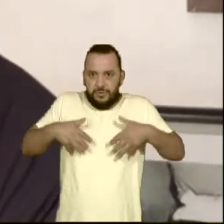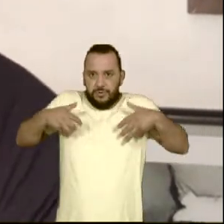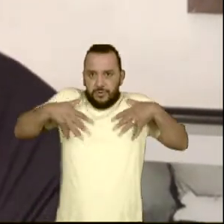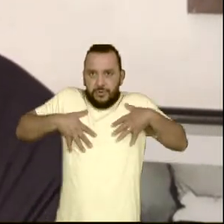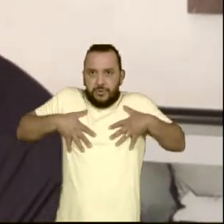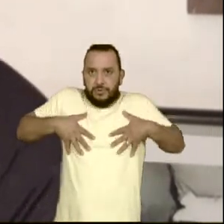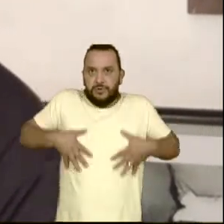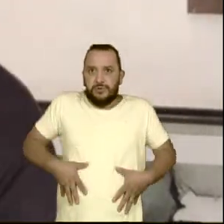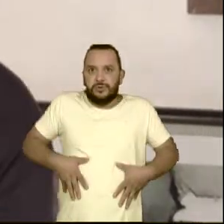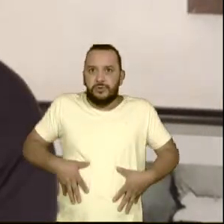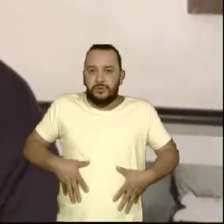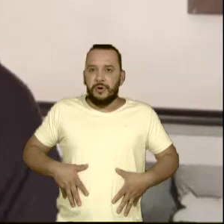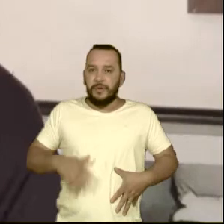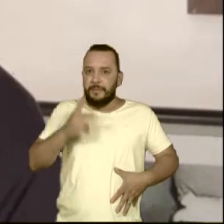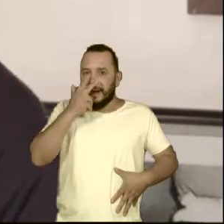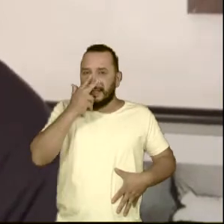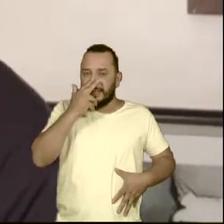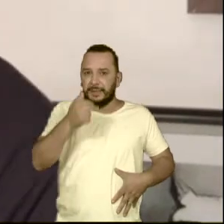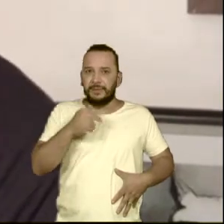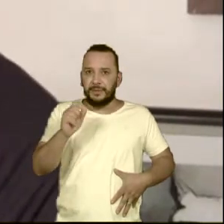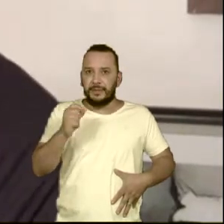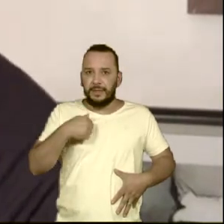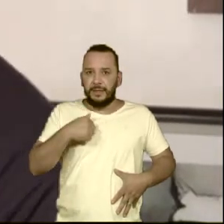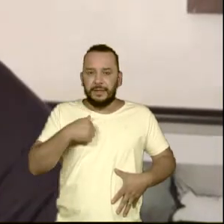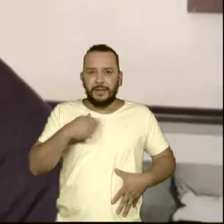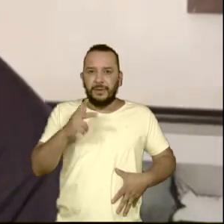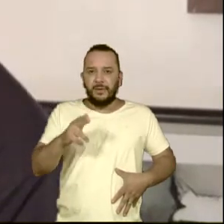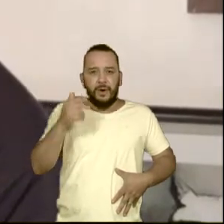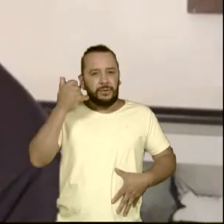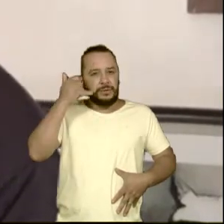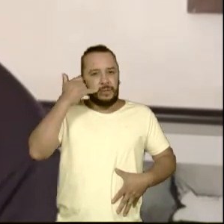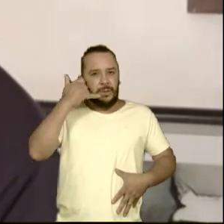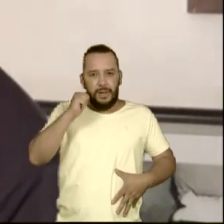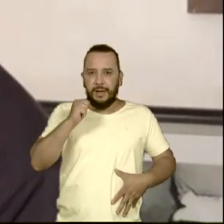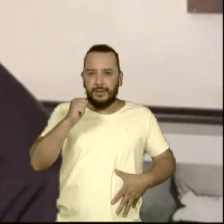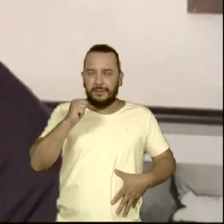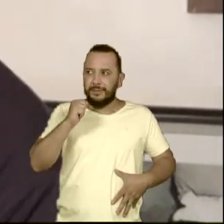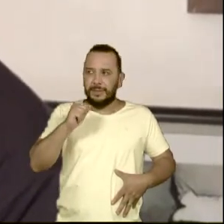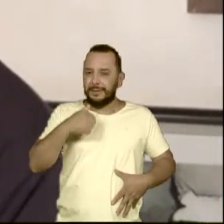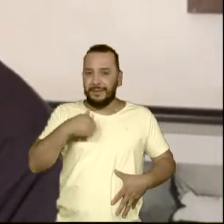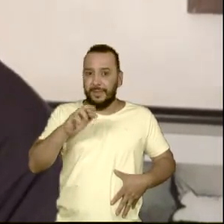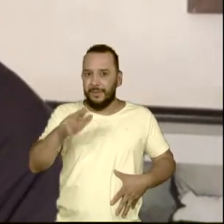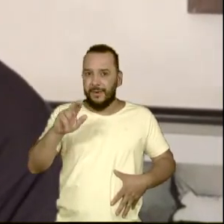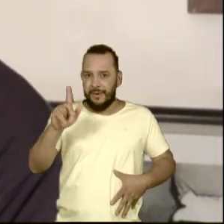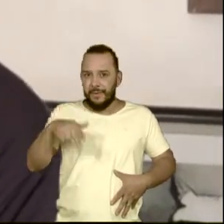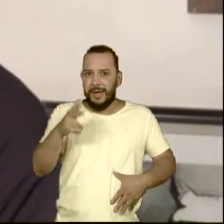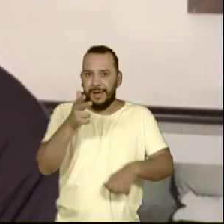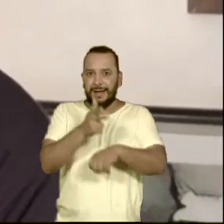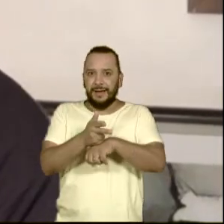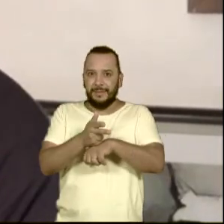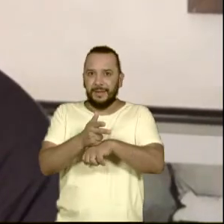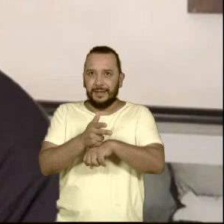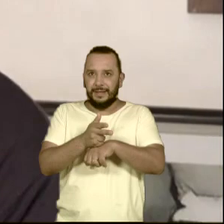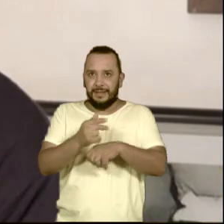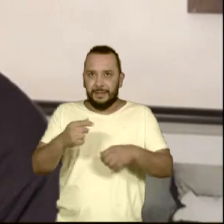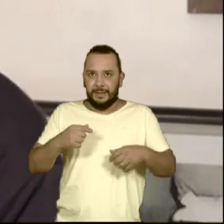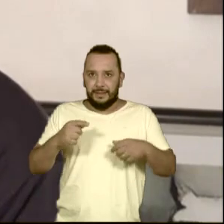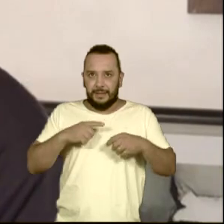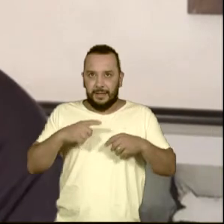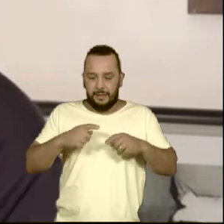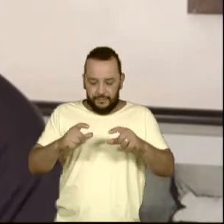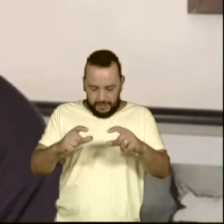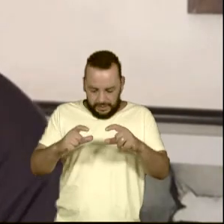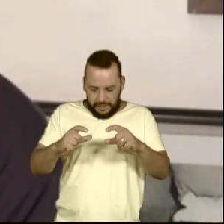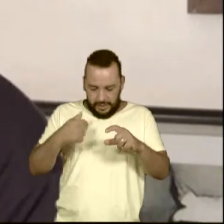fica parecido com um celular, só que na época não era celular, né? Fica uma coisa presa no teu peito,